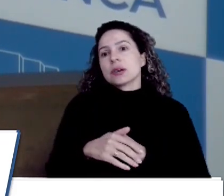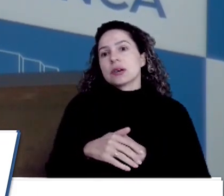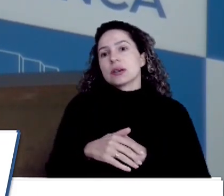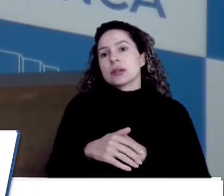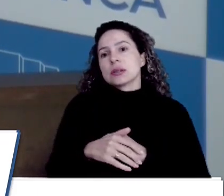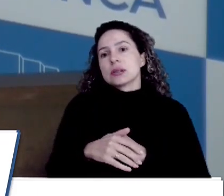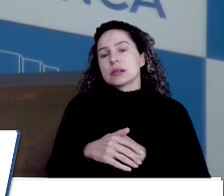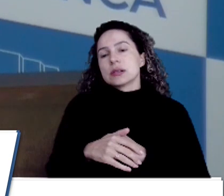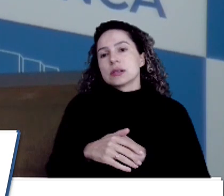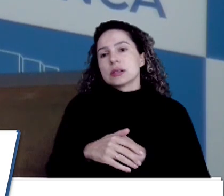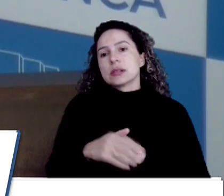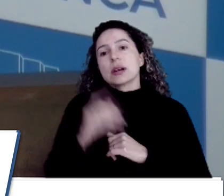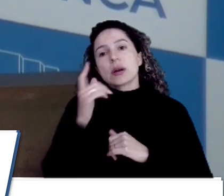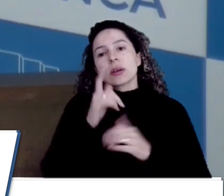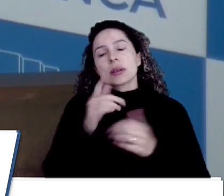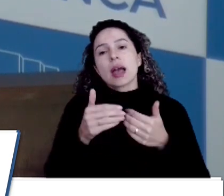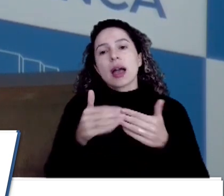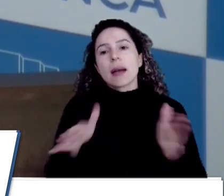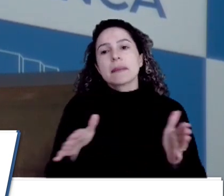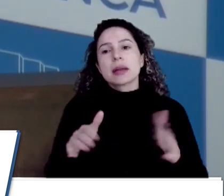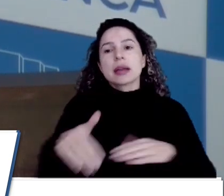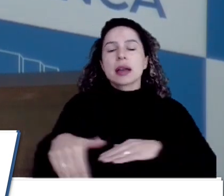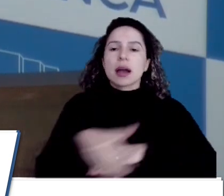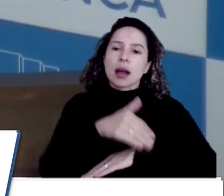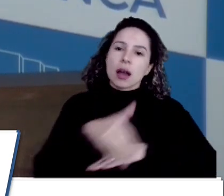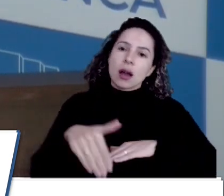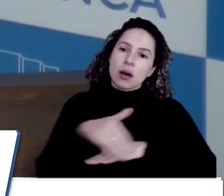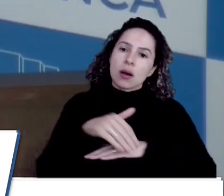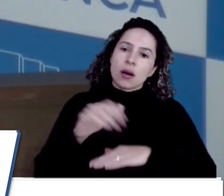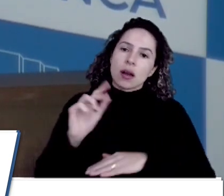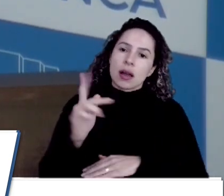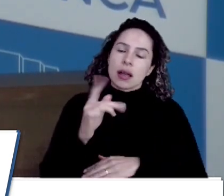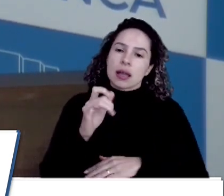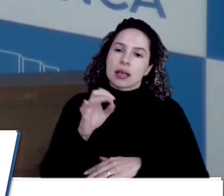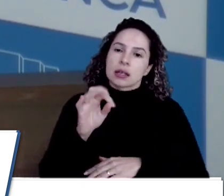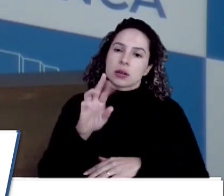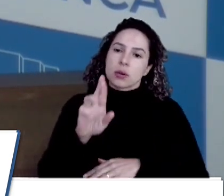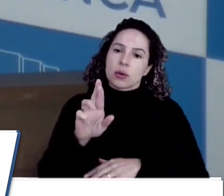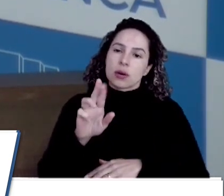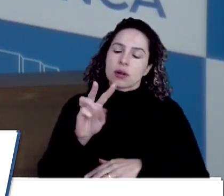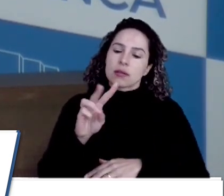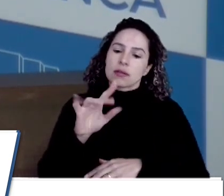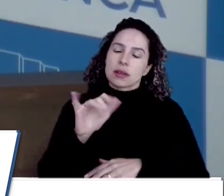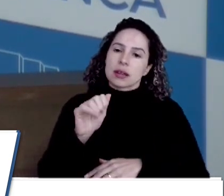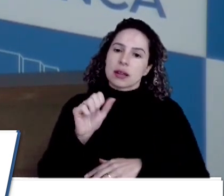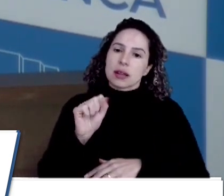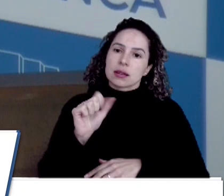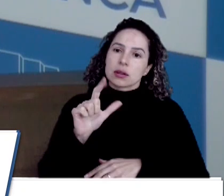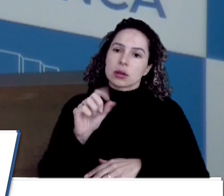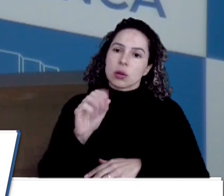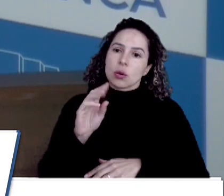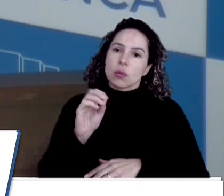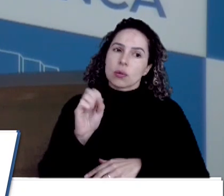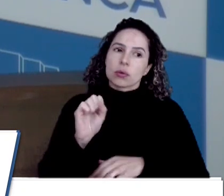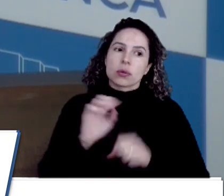é a abertura da rua Heitor Vilas Lobo, ali no Recreio Campo